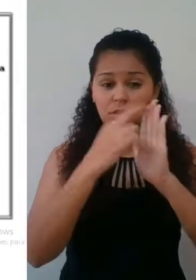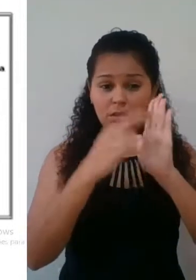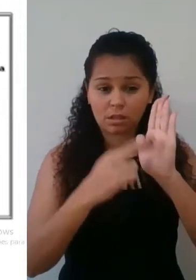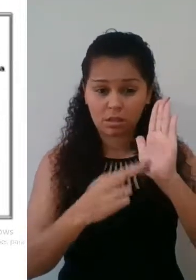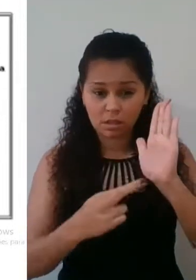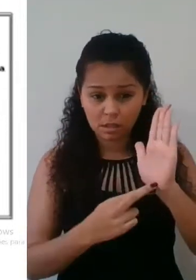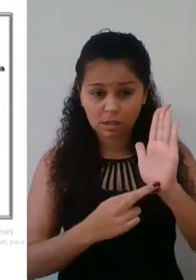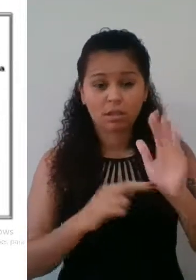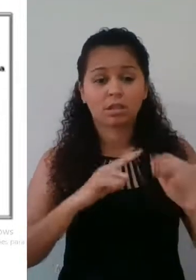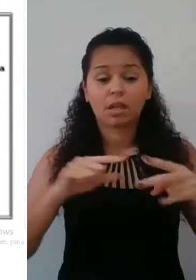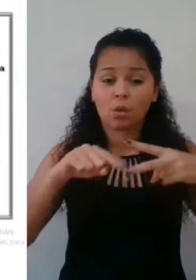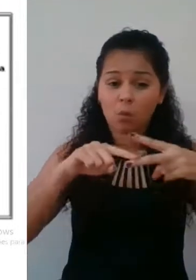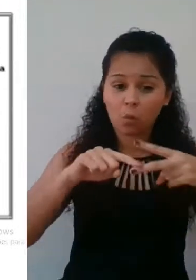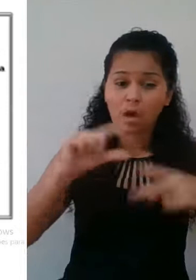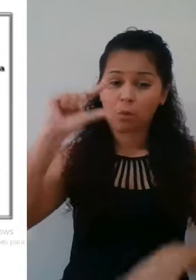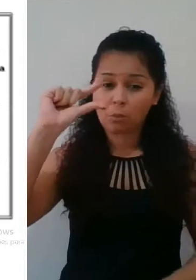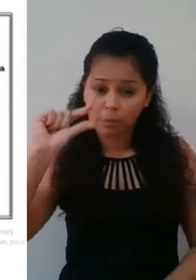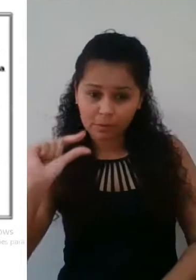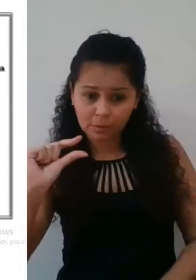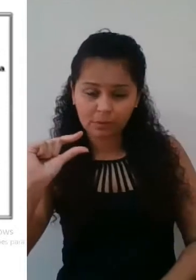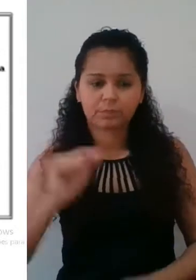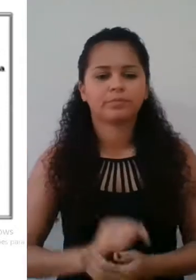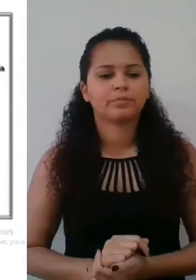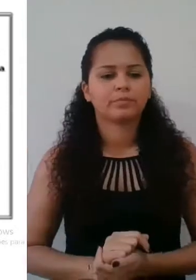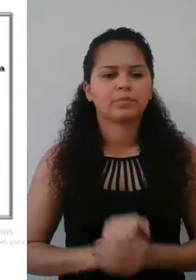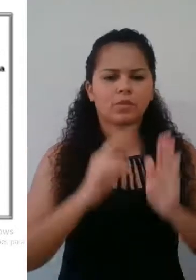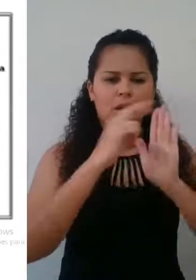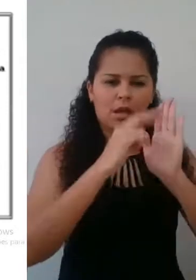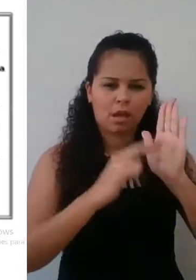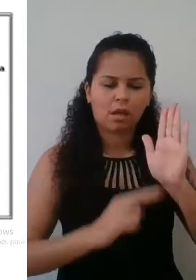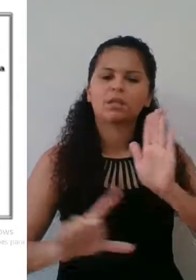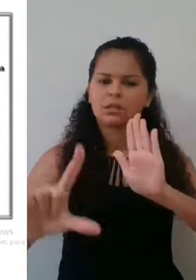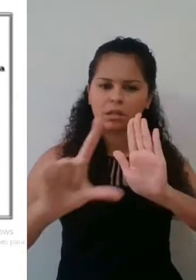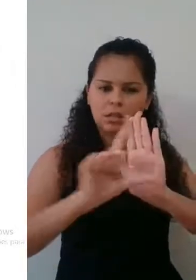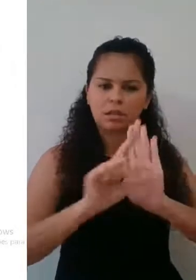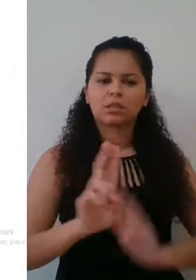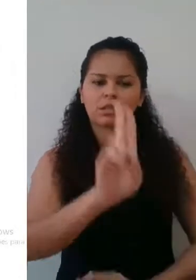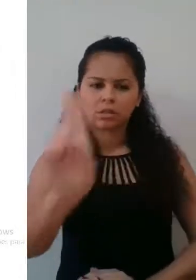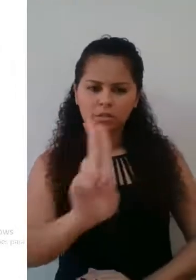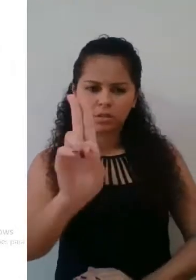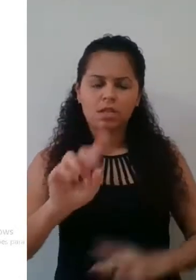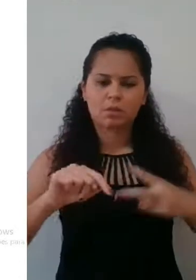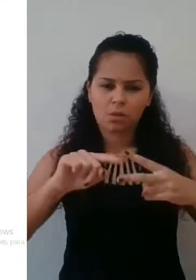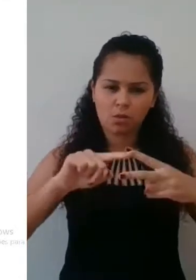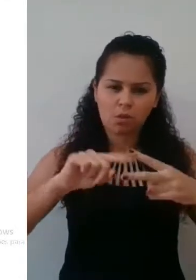abertura pequeno, ok? Então, essas leis são para ângulos pequenos. Vamos